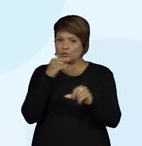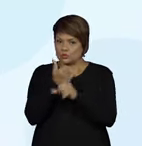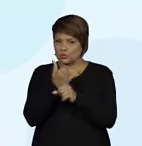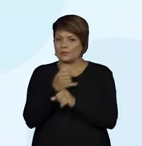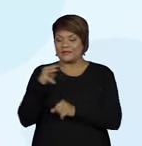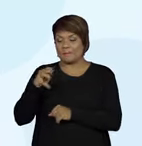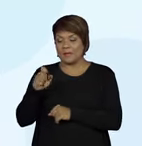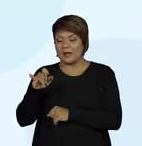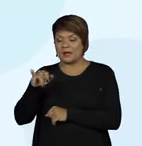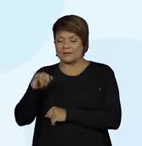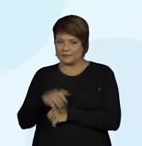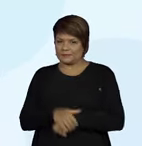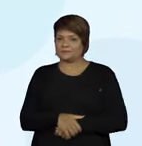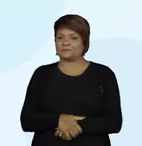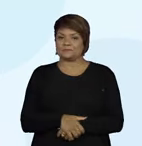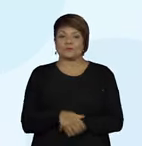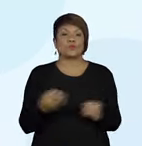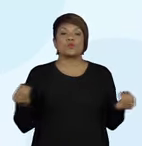Fulfaro. E aí?